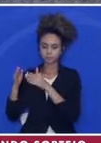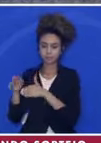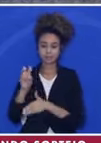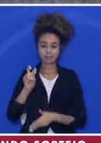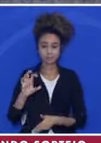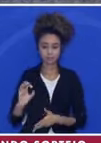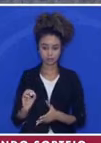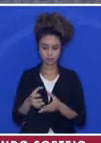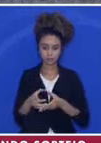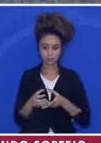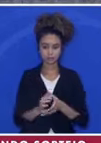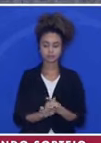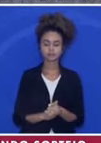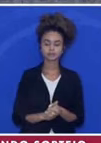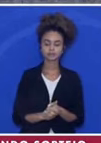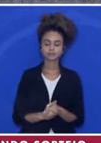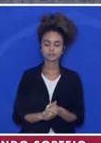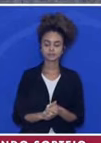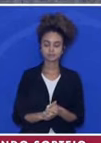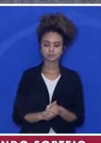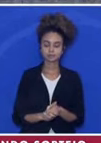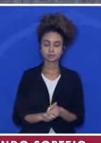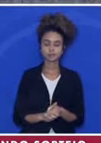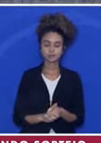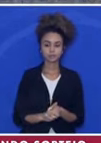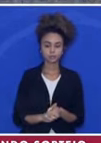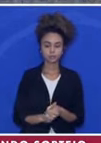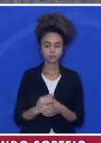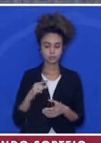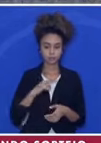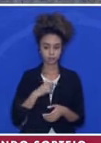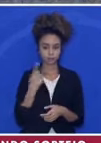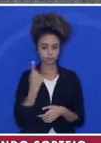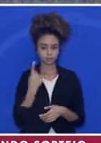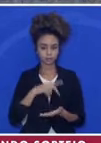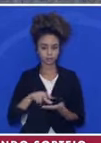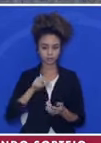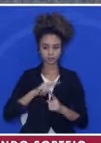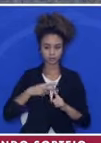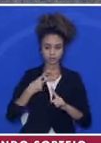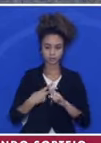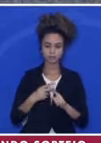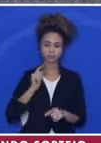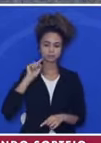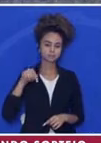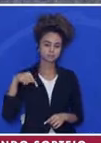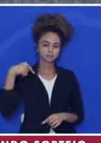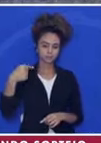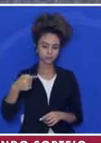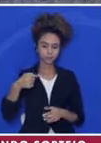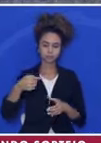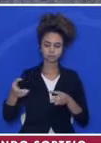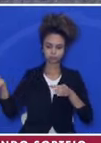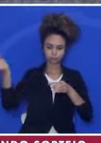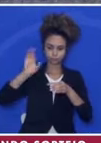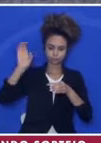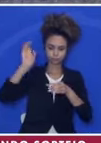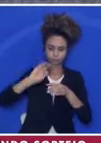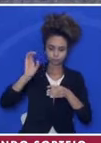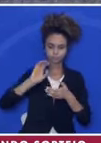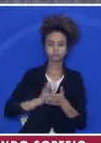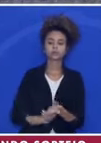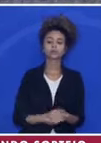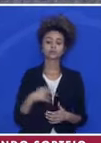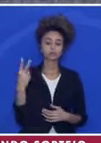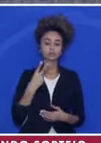50 bolas numeradas de 0 a 50. Vamos realizar o primeiro sorteio da dupla cena. Em seguida, o globo será reabastecido